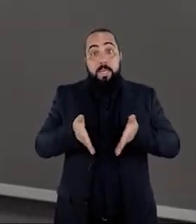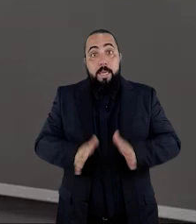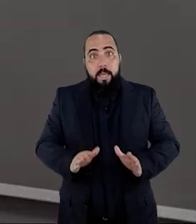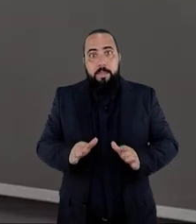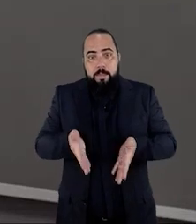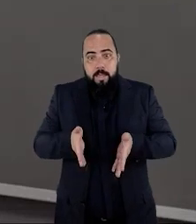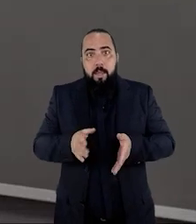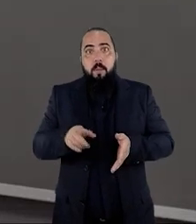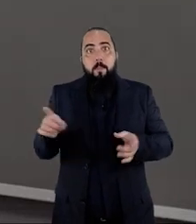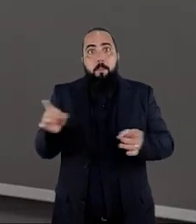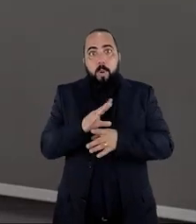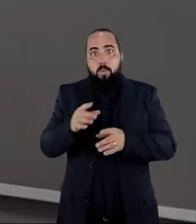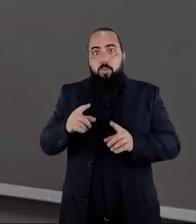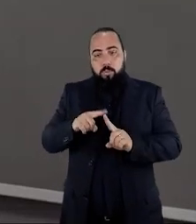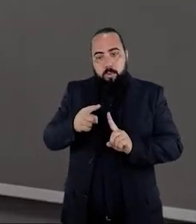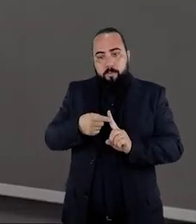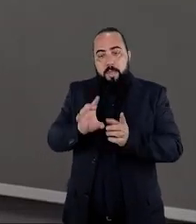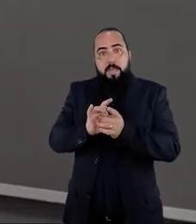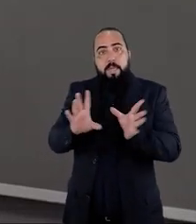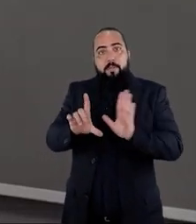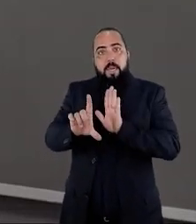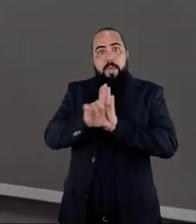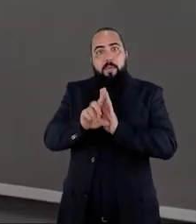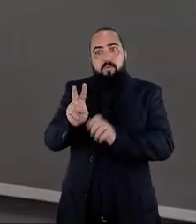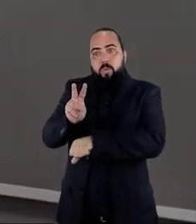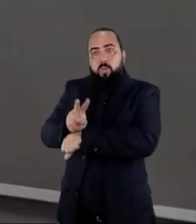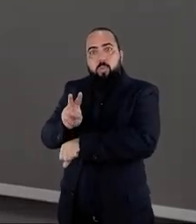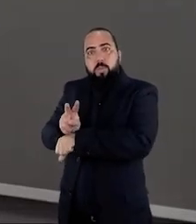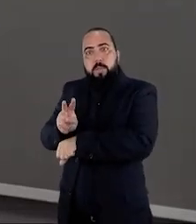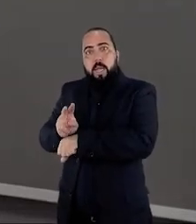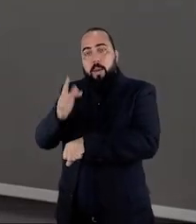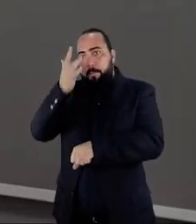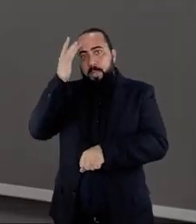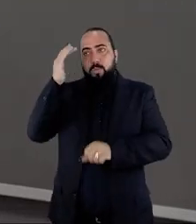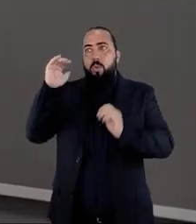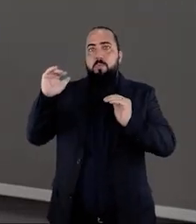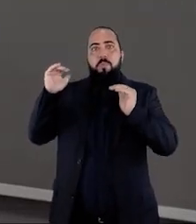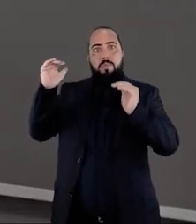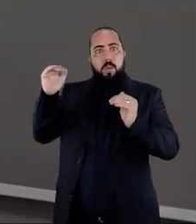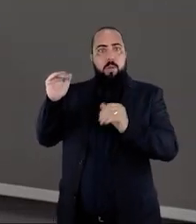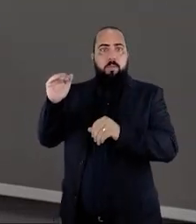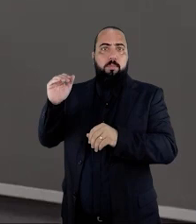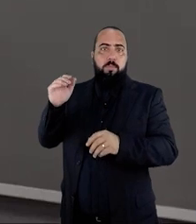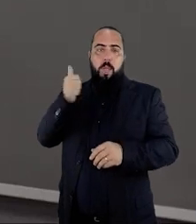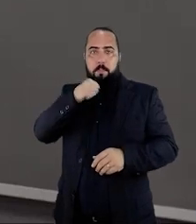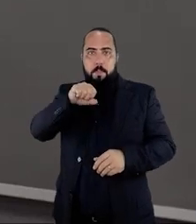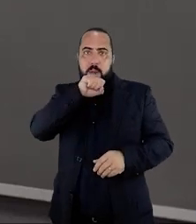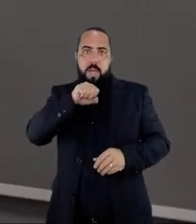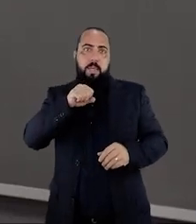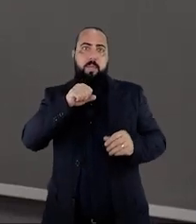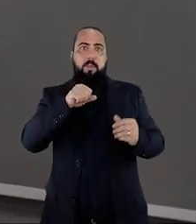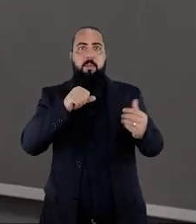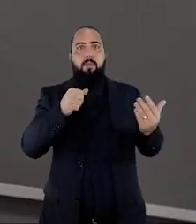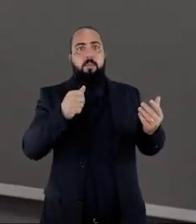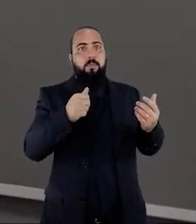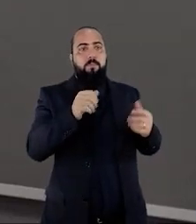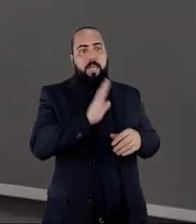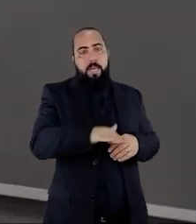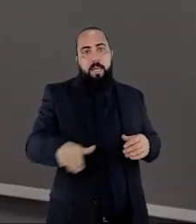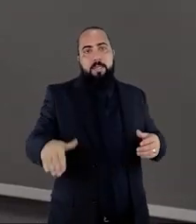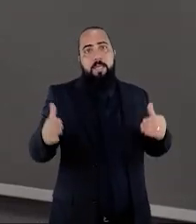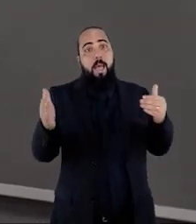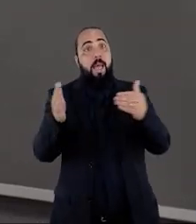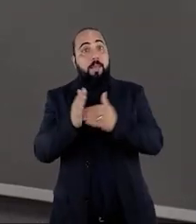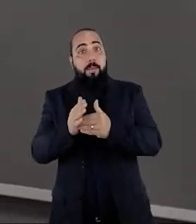apenas essa criança que nasce a partir da Lei do Ventre Livre, sob a tutela do proprietário, né, da mãe